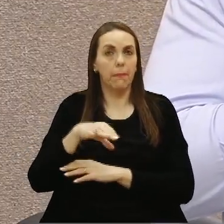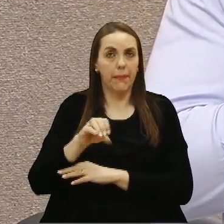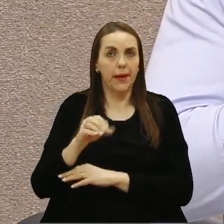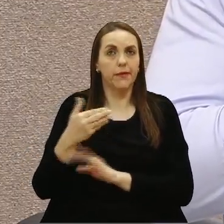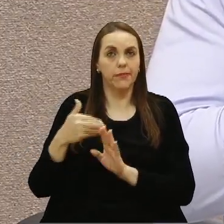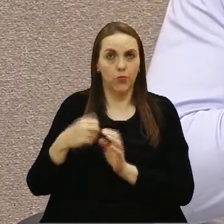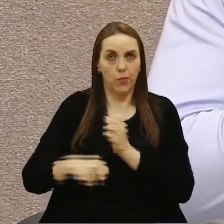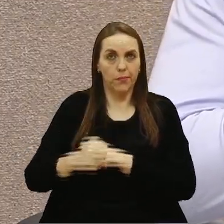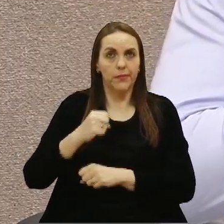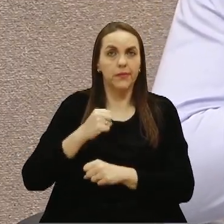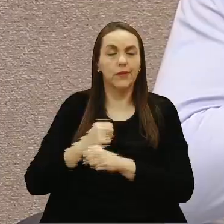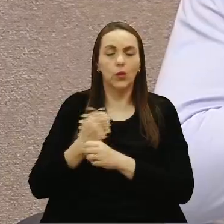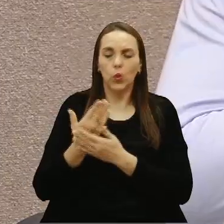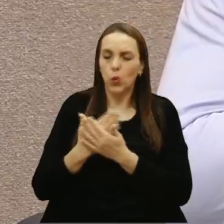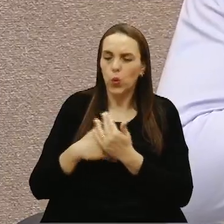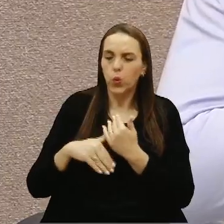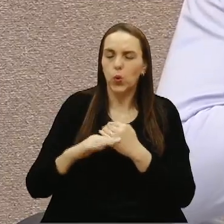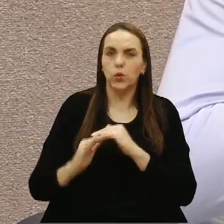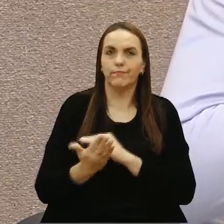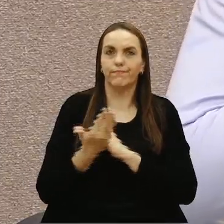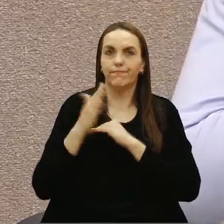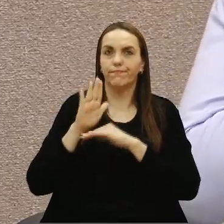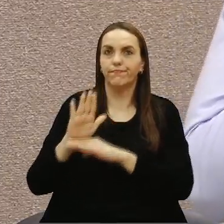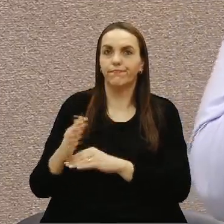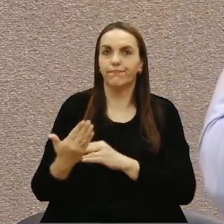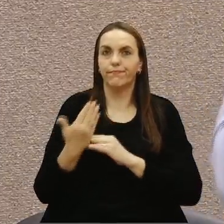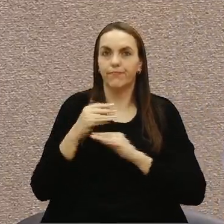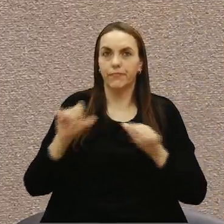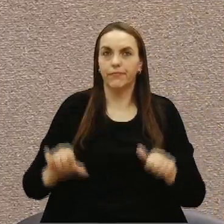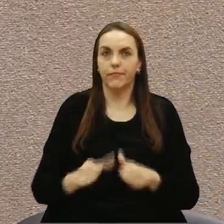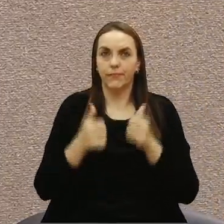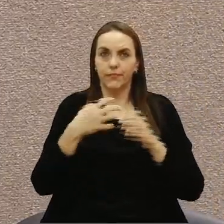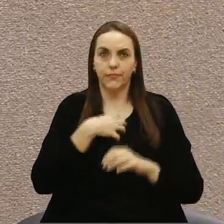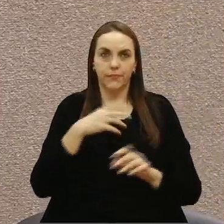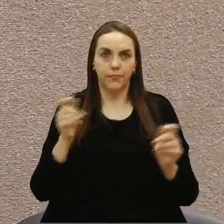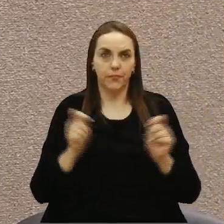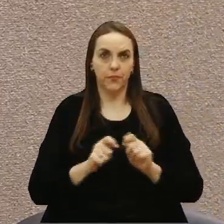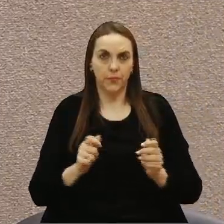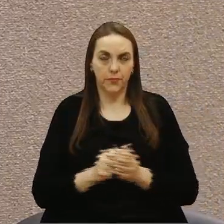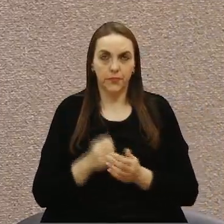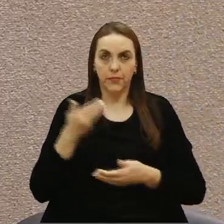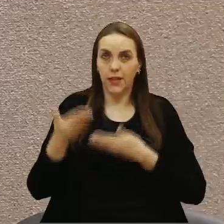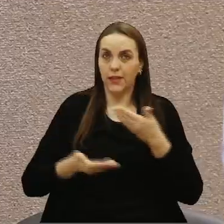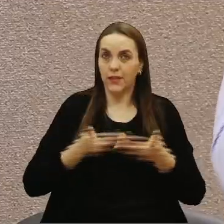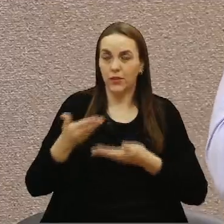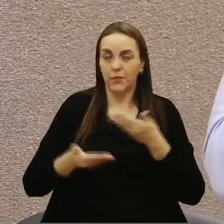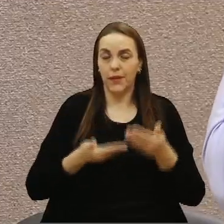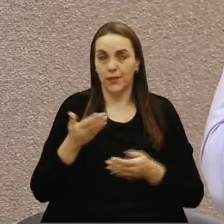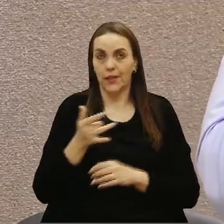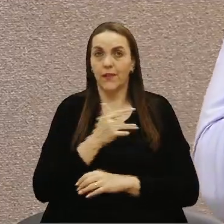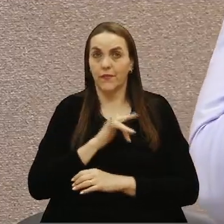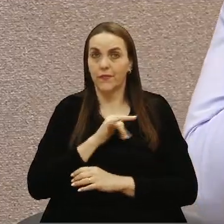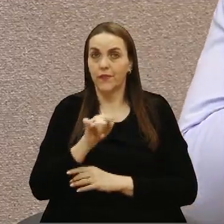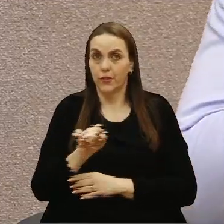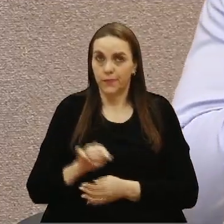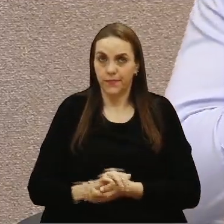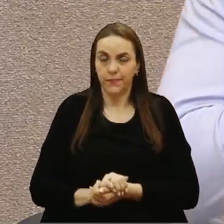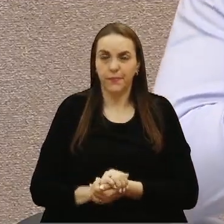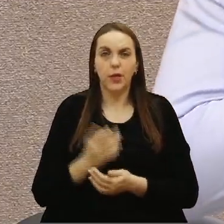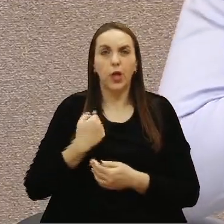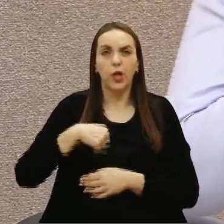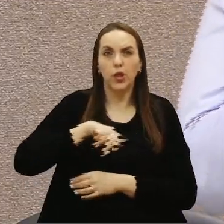todos se ajudaram da melhor forma possível para atender as vítimas. Lá nós